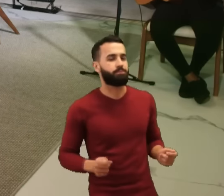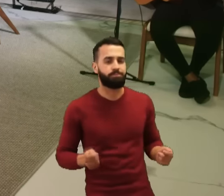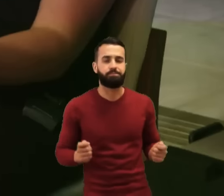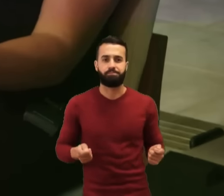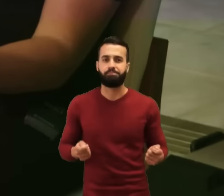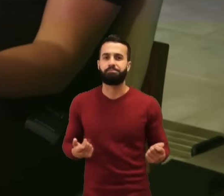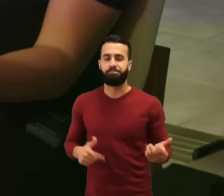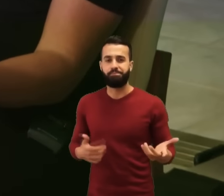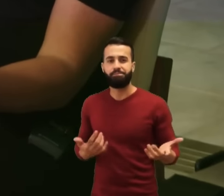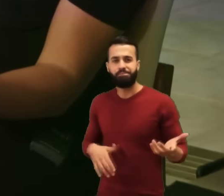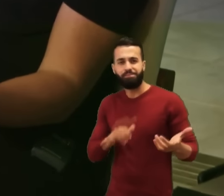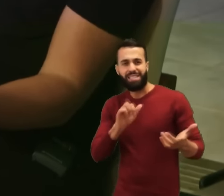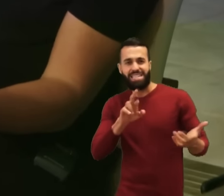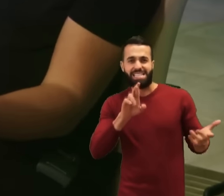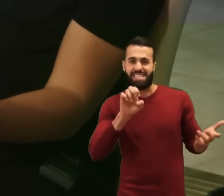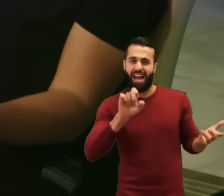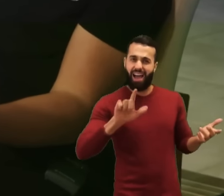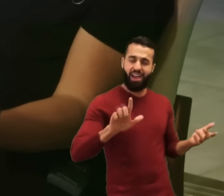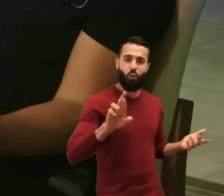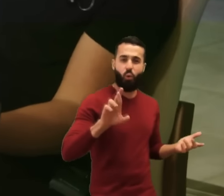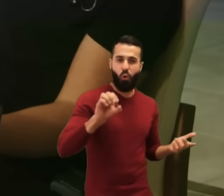Alô, Israel e Rodolfo.